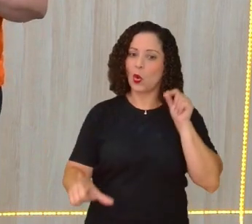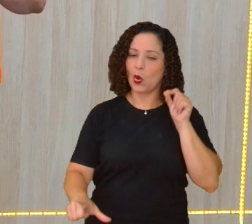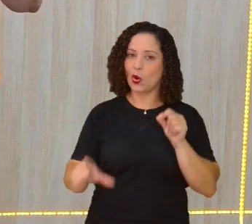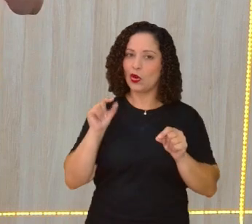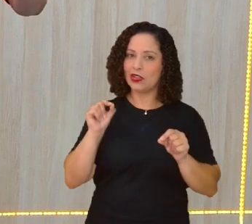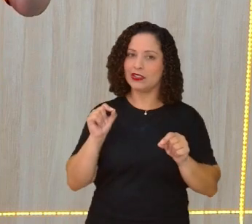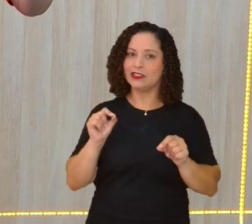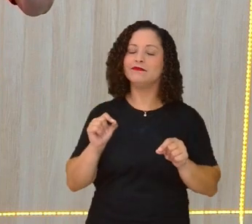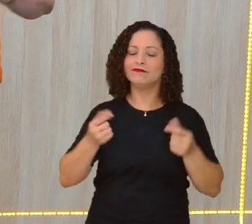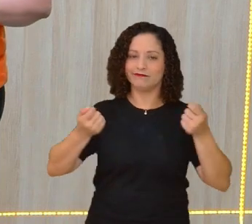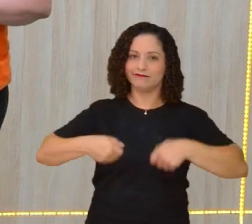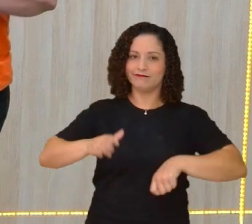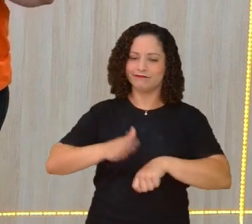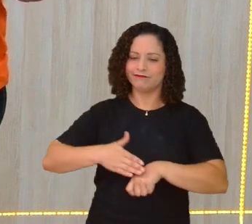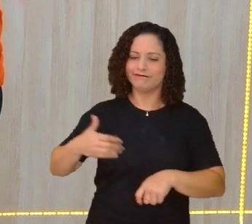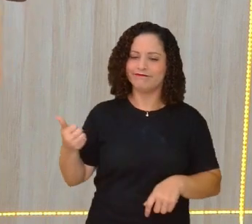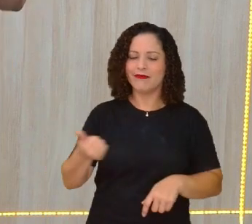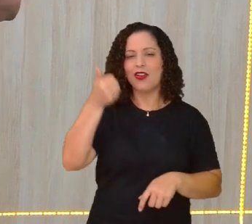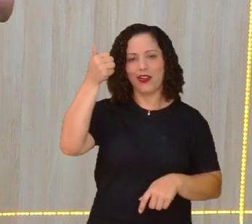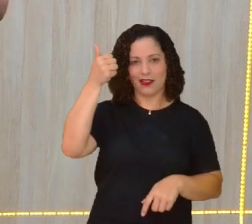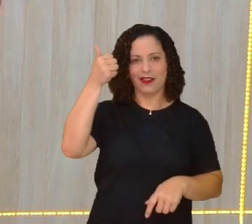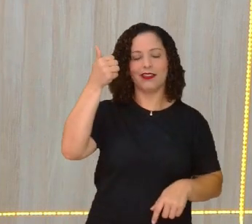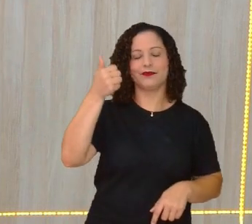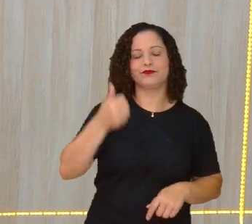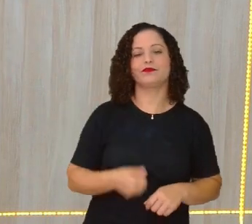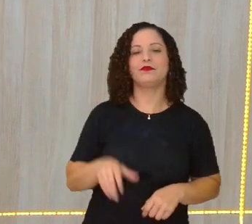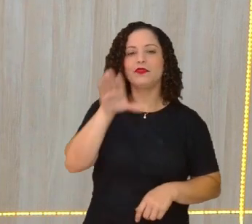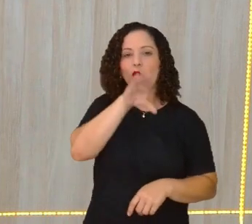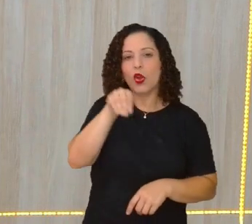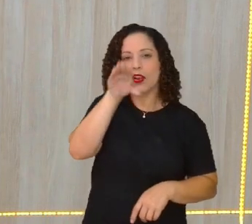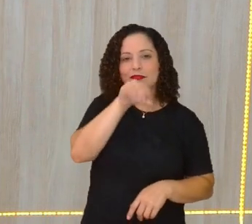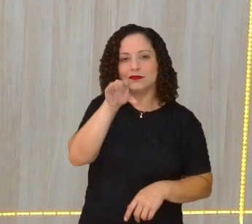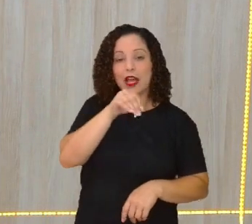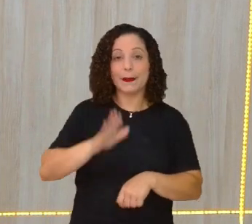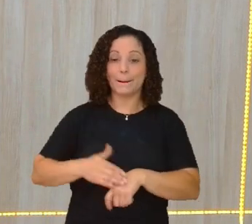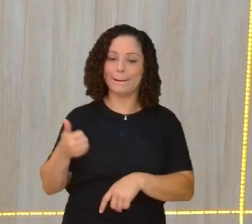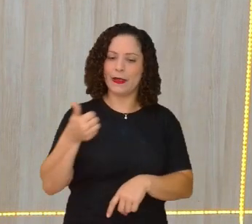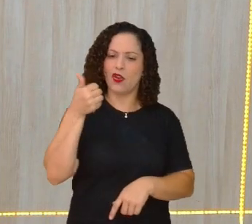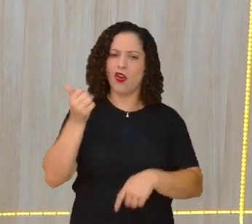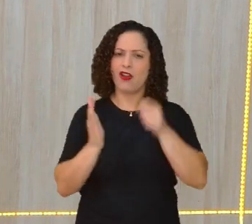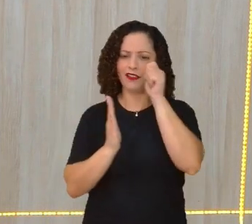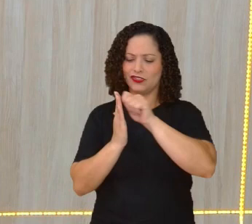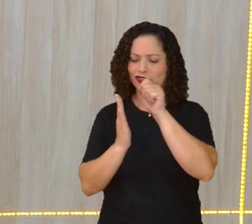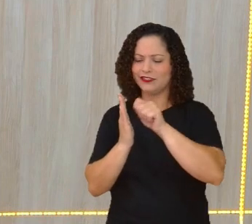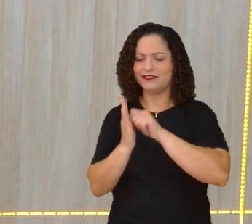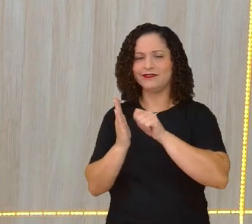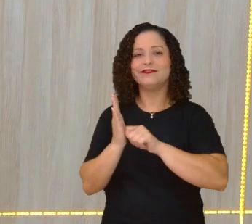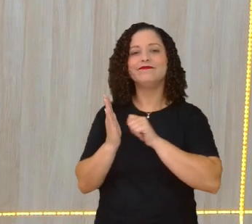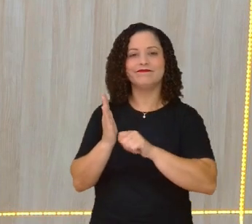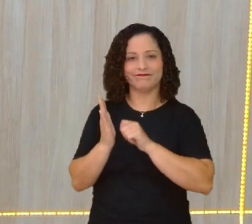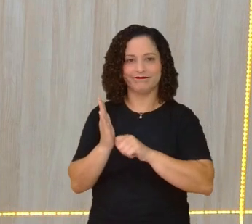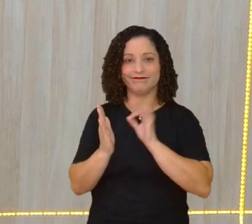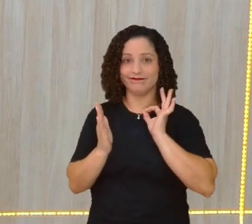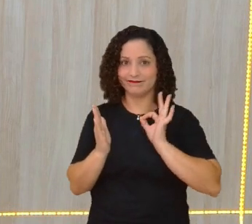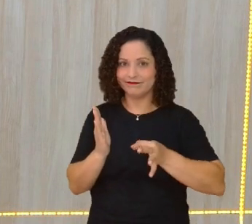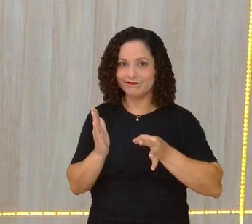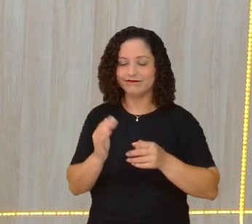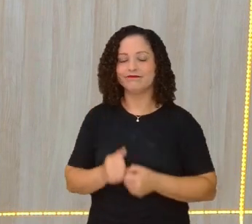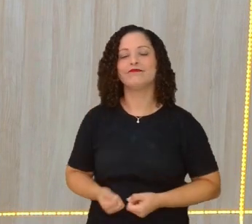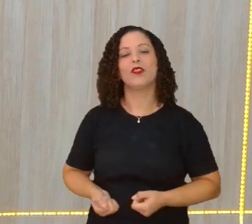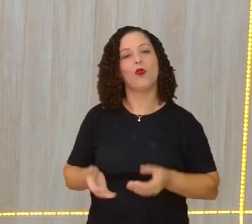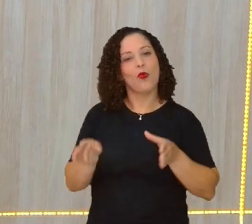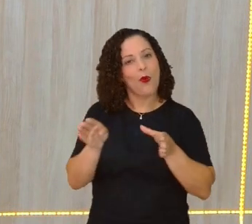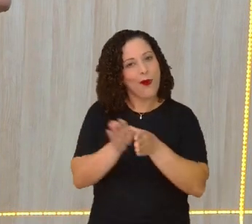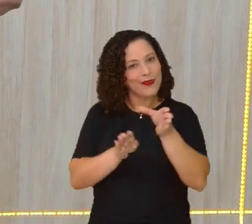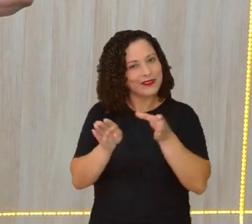sua escrita, na sua oralidade, não há como melhorar, tá? Então fica aí o